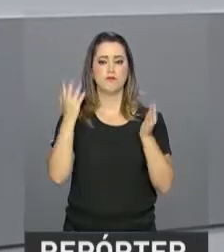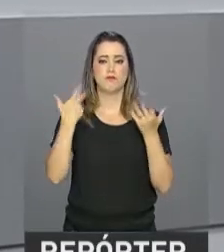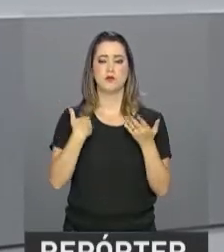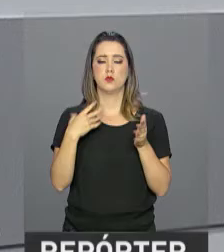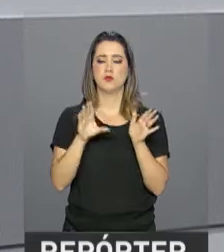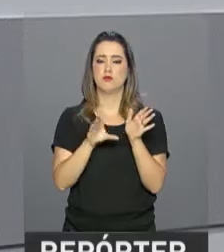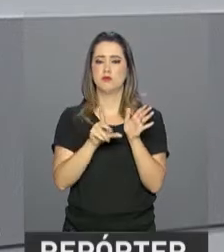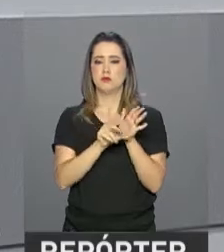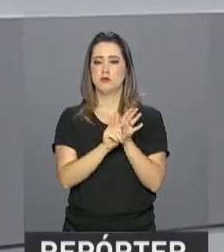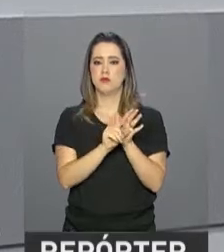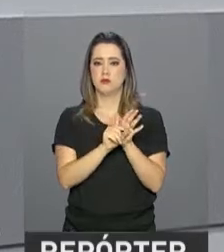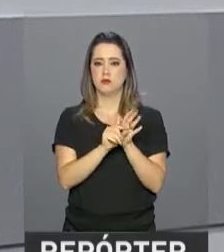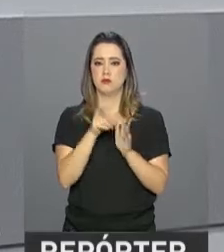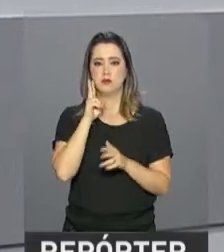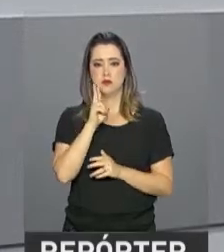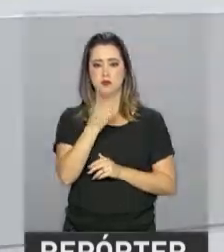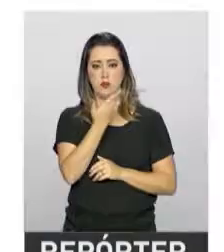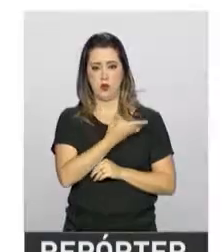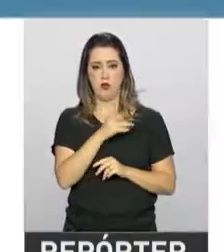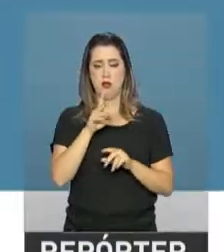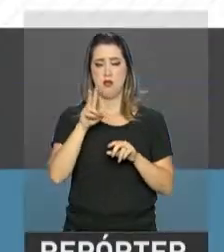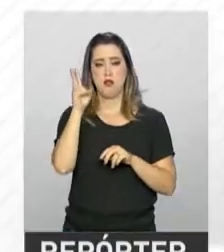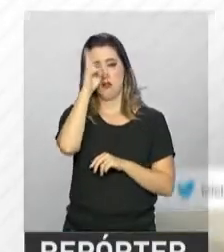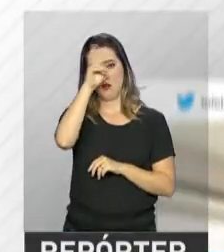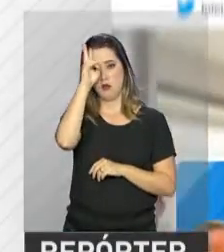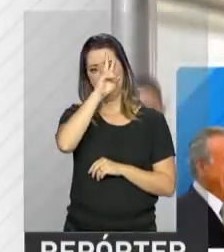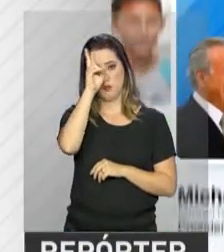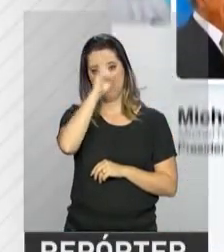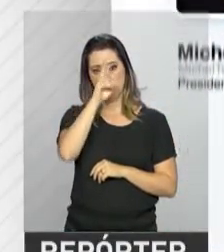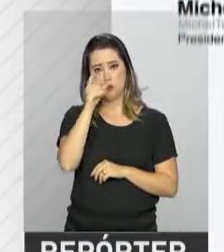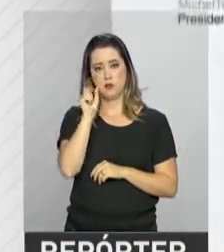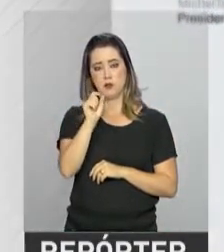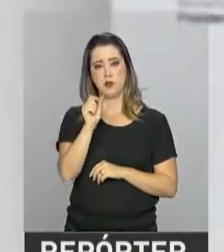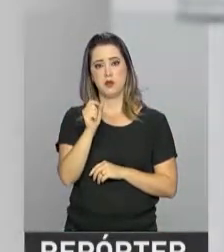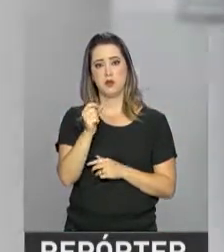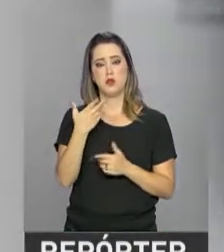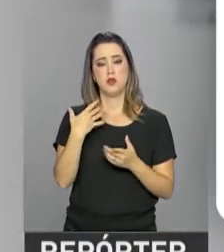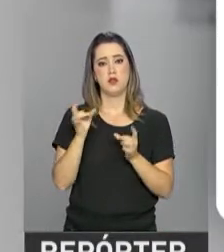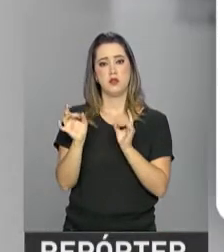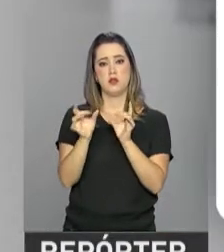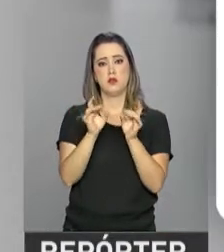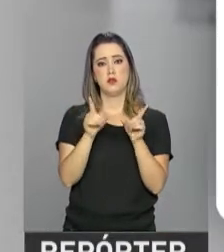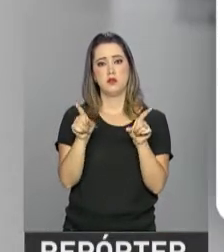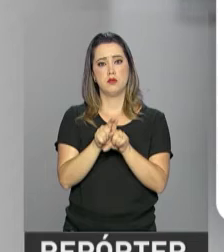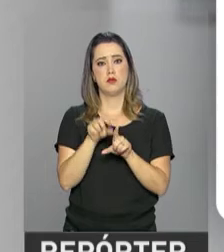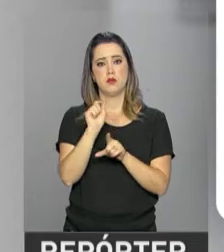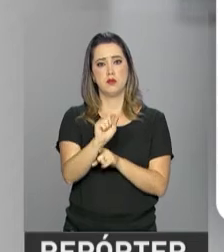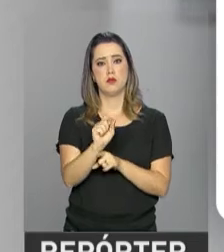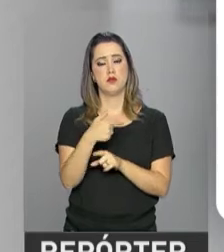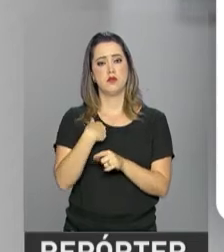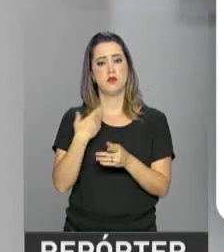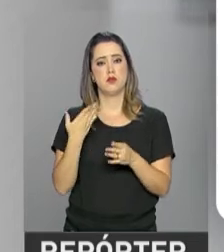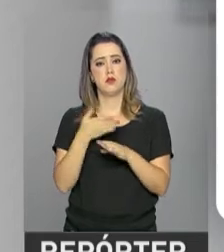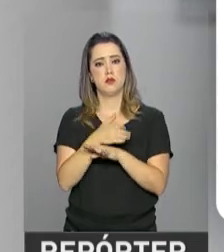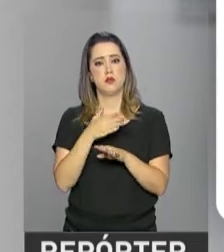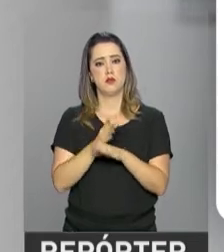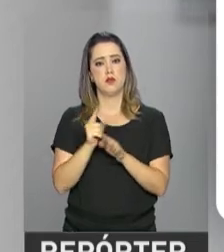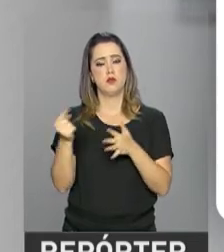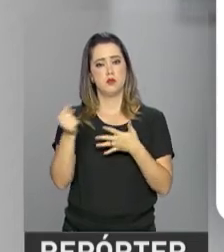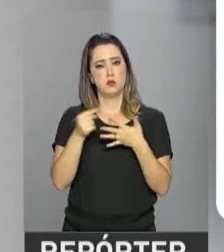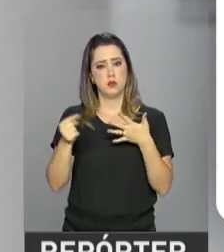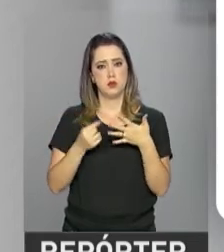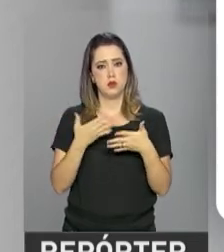resultado nas redes sociais ele lembrou que o enter que o vigor do comércio é um dos principais indicadores da